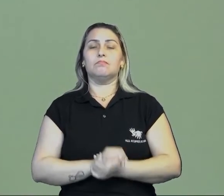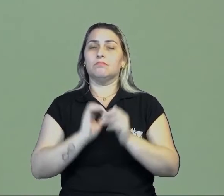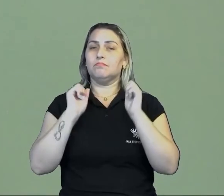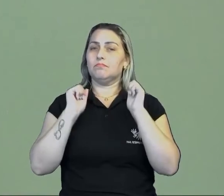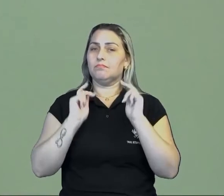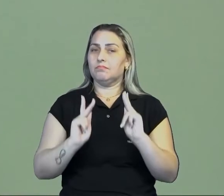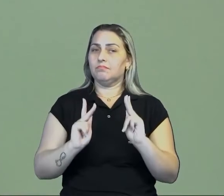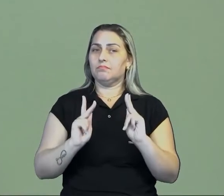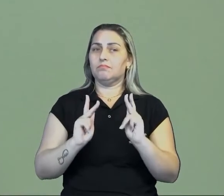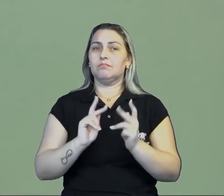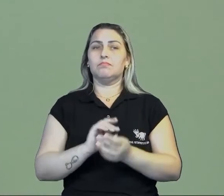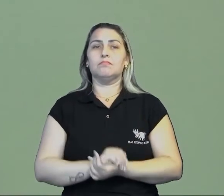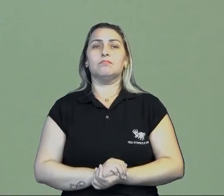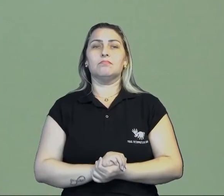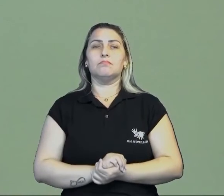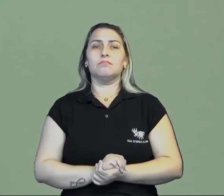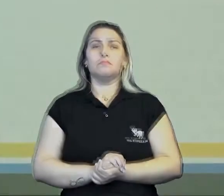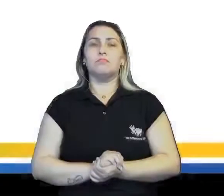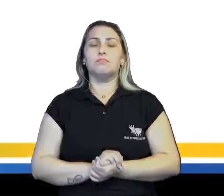Ok?